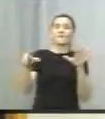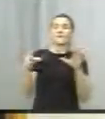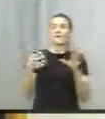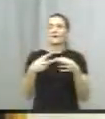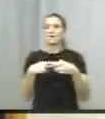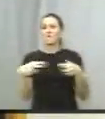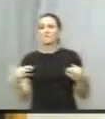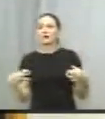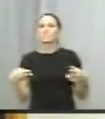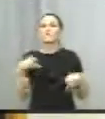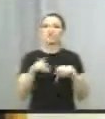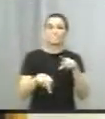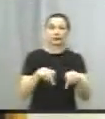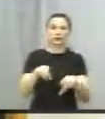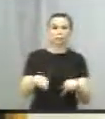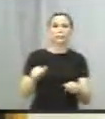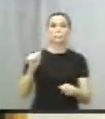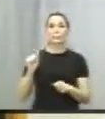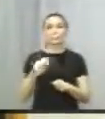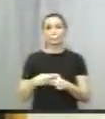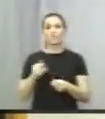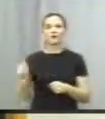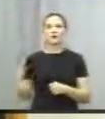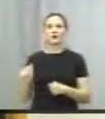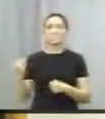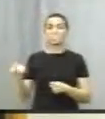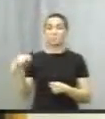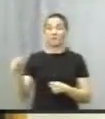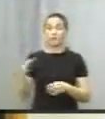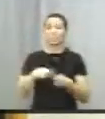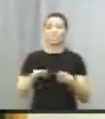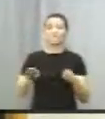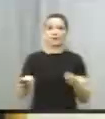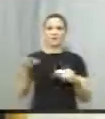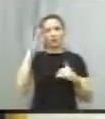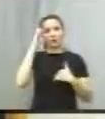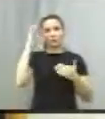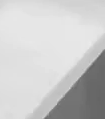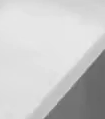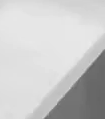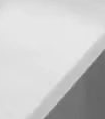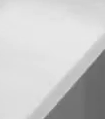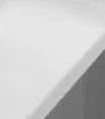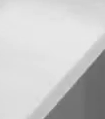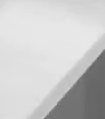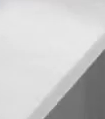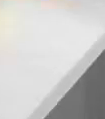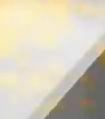para a nossa população aqui em Araraquara, a partir da Câmara Municipal. Obrigada a todos.